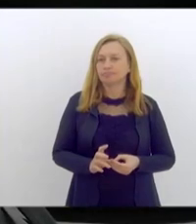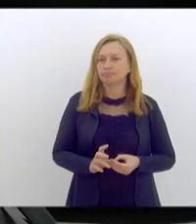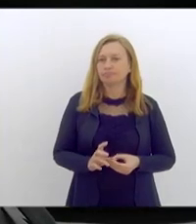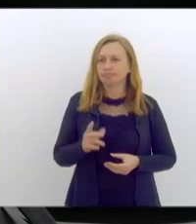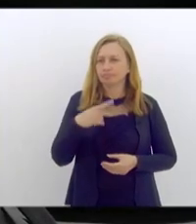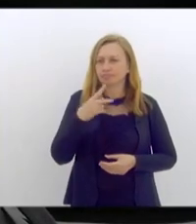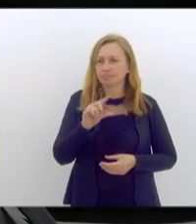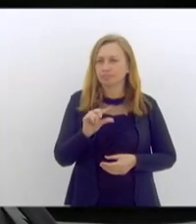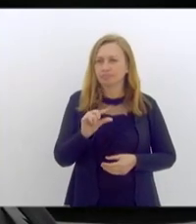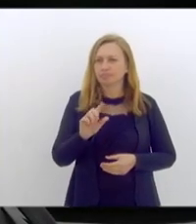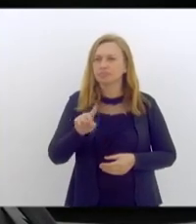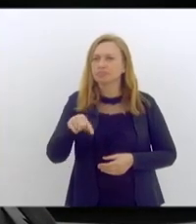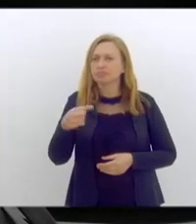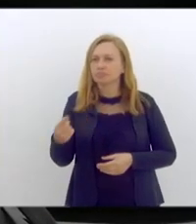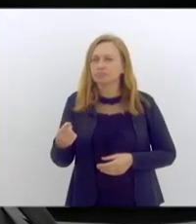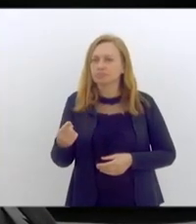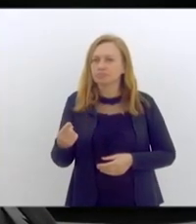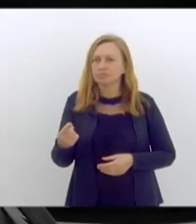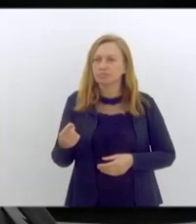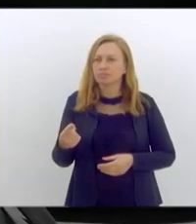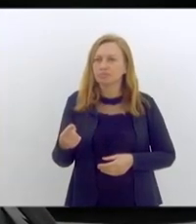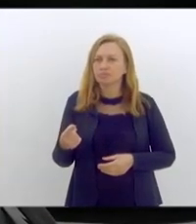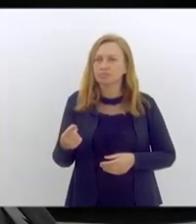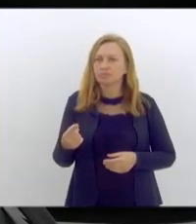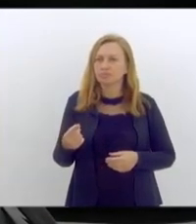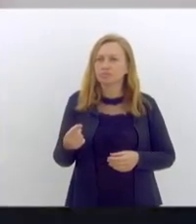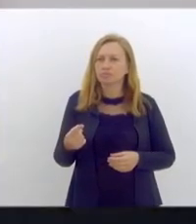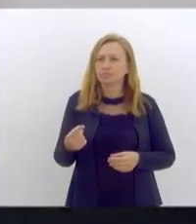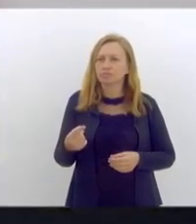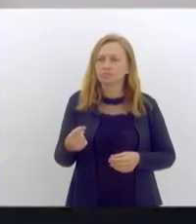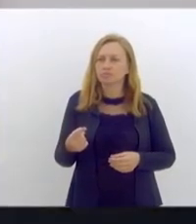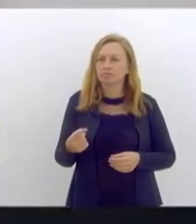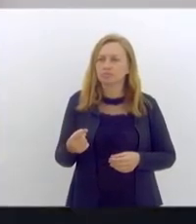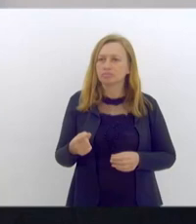a sua próxima porque esse arquivo aqui acabou